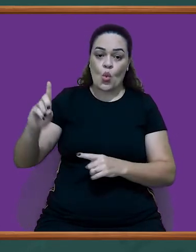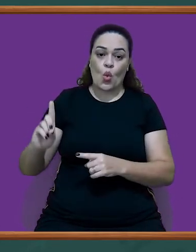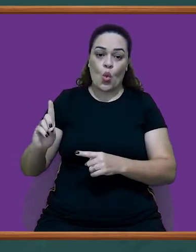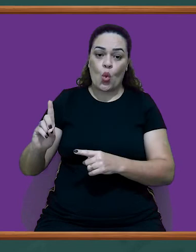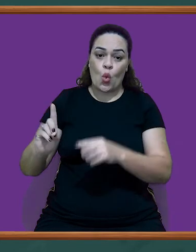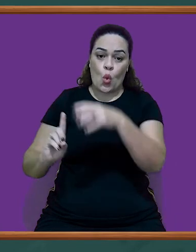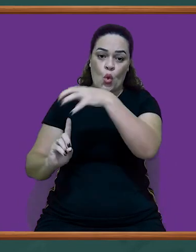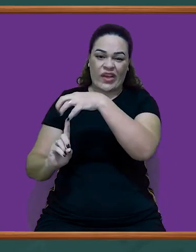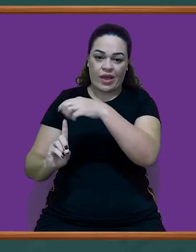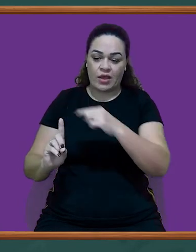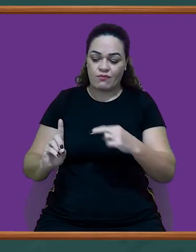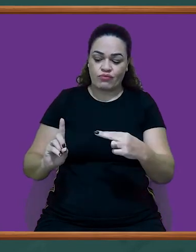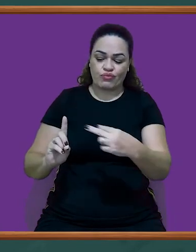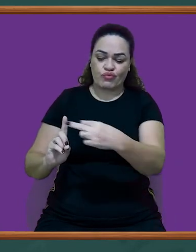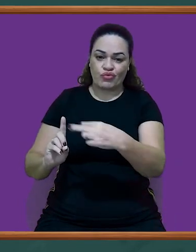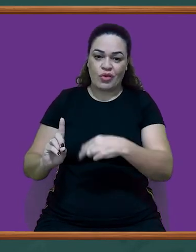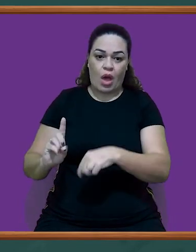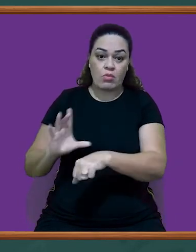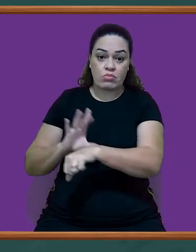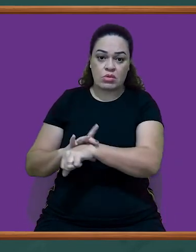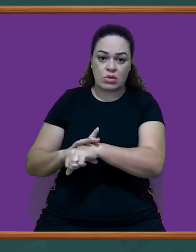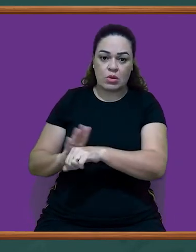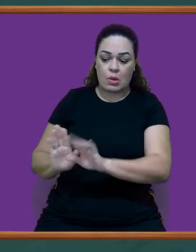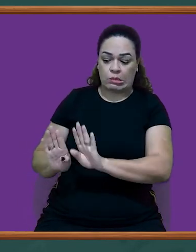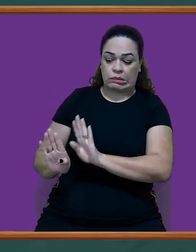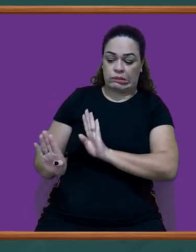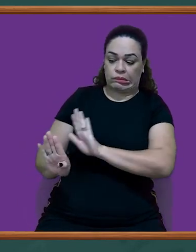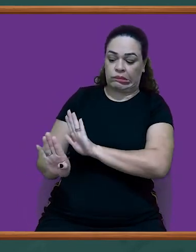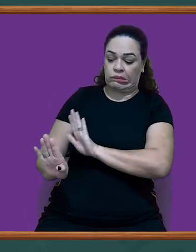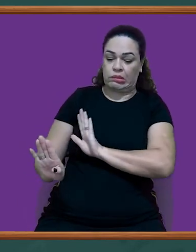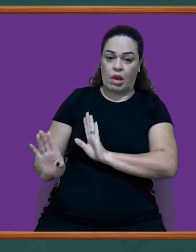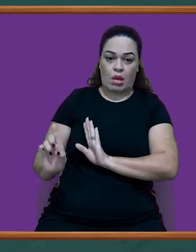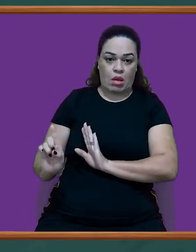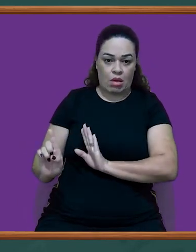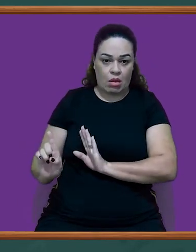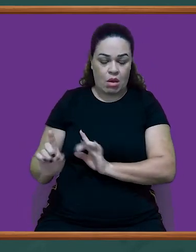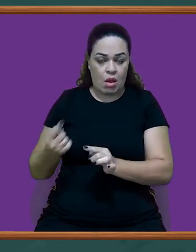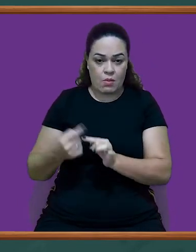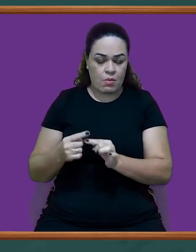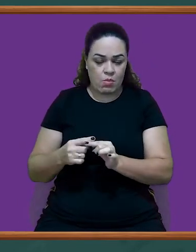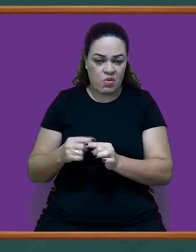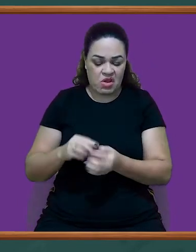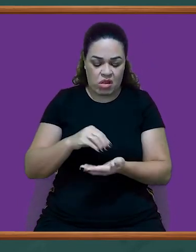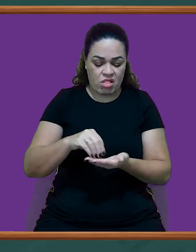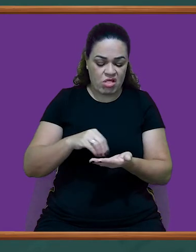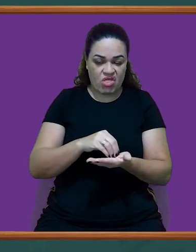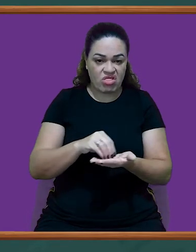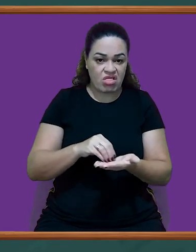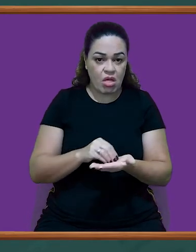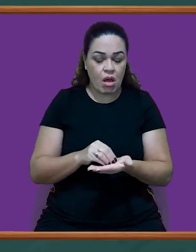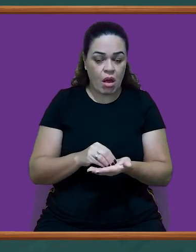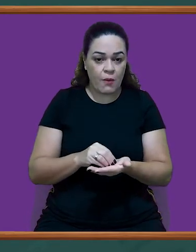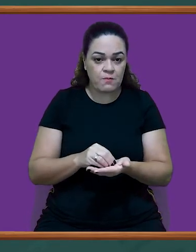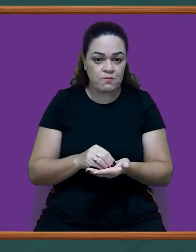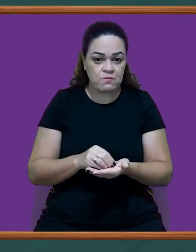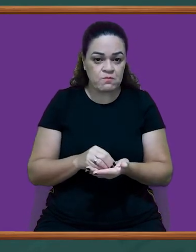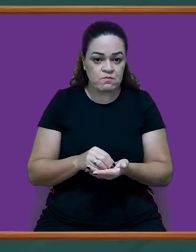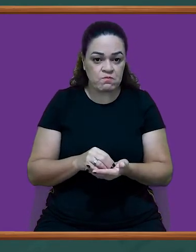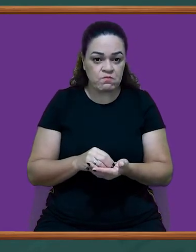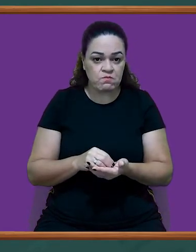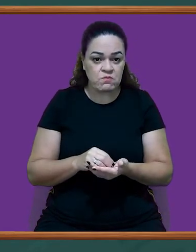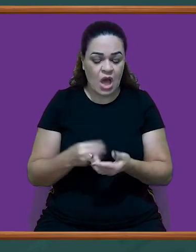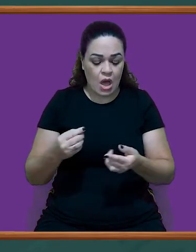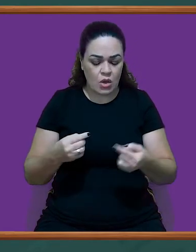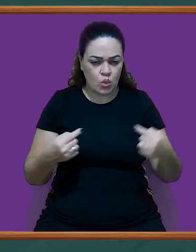uma outra situação e que eu não posso fazer o rock é seu meu rei for passar por causas controladas por